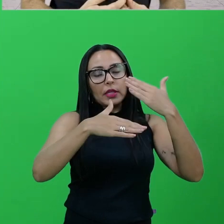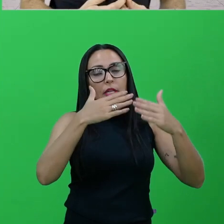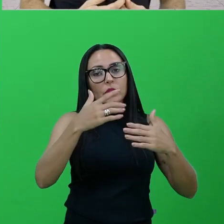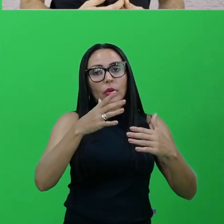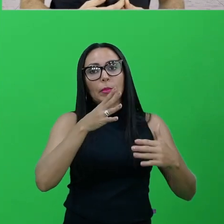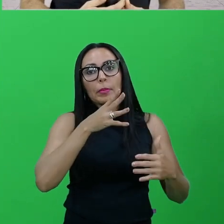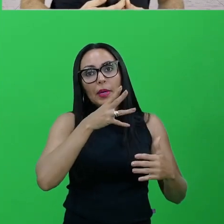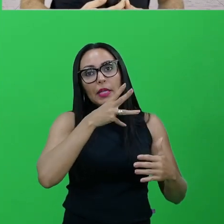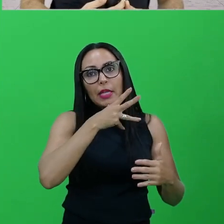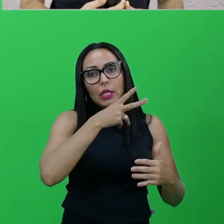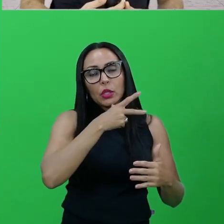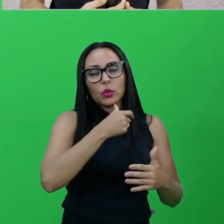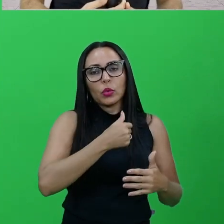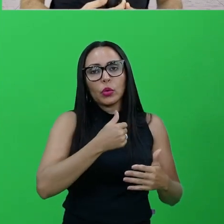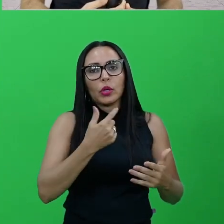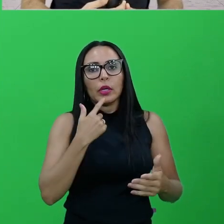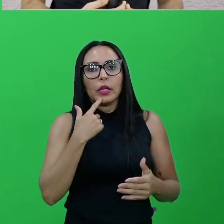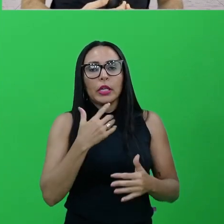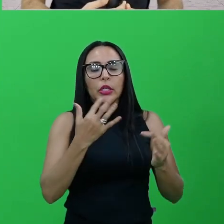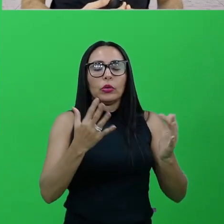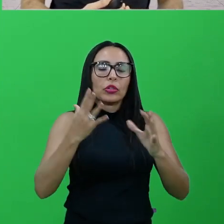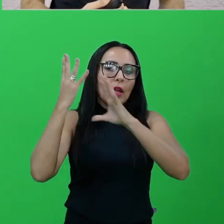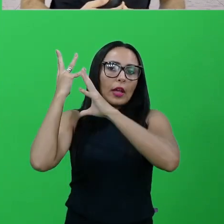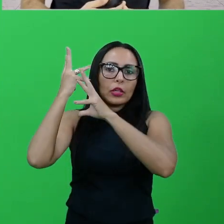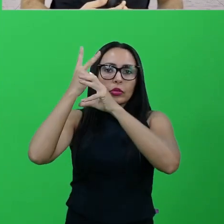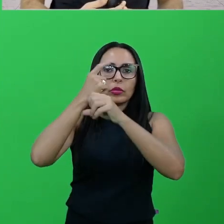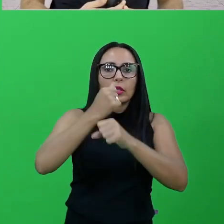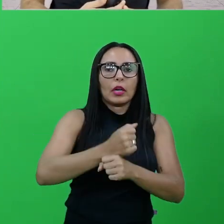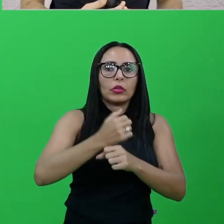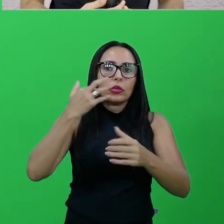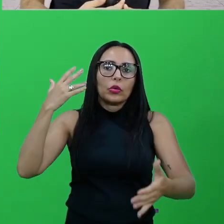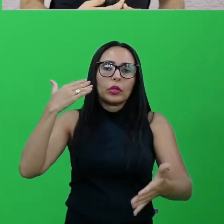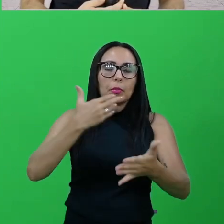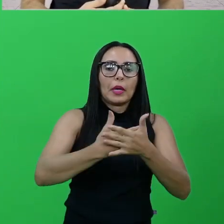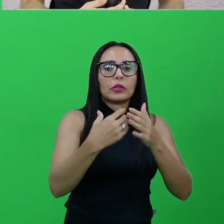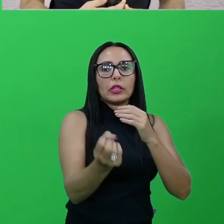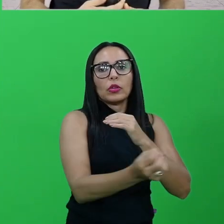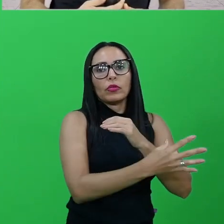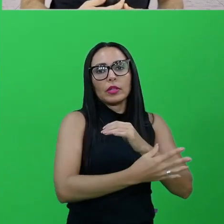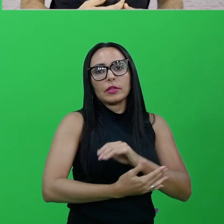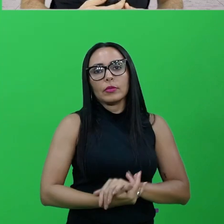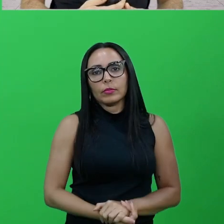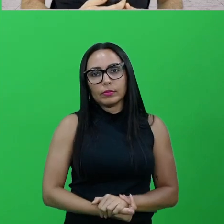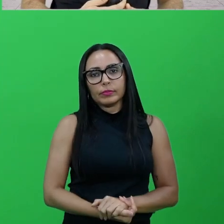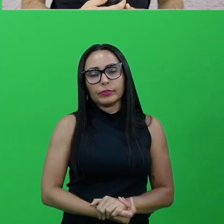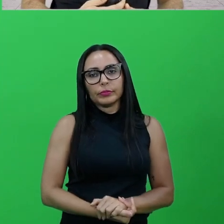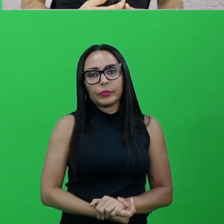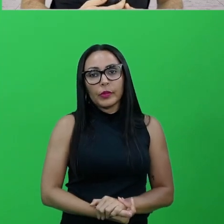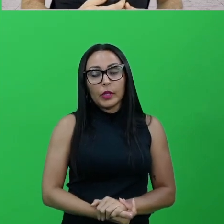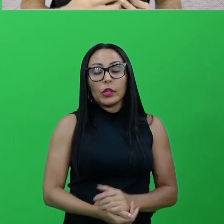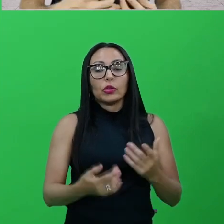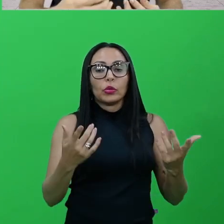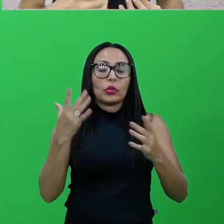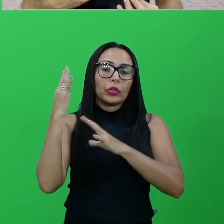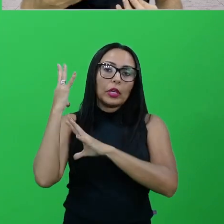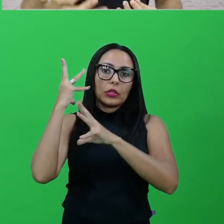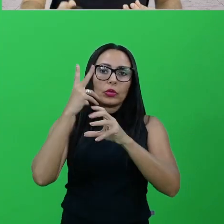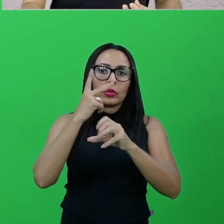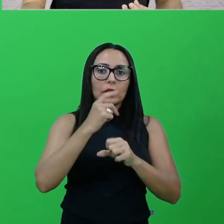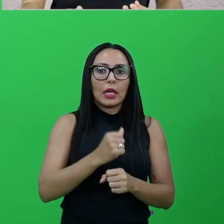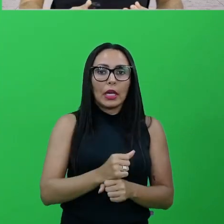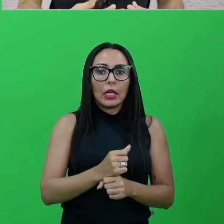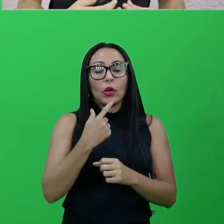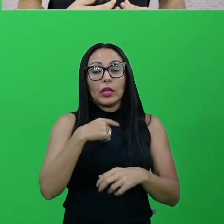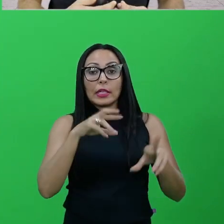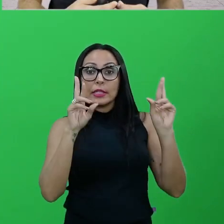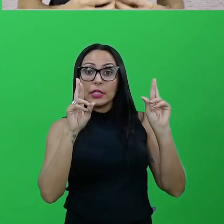lento, né? E por fim, os resultados ou impactos da inovação, tá? Sobretudo os resultados ou impactos que se espera que